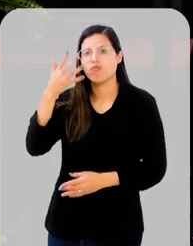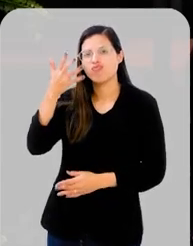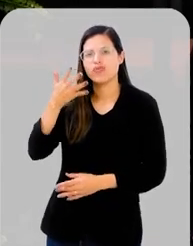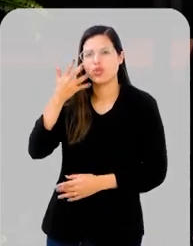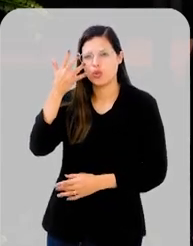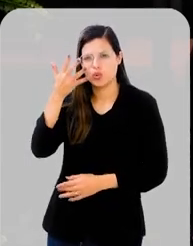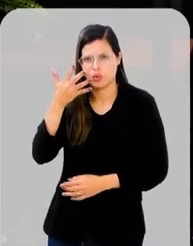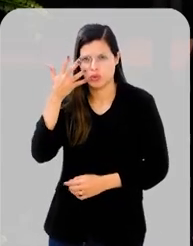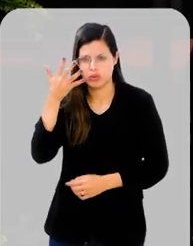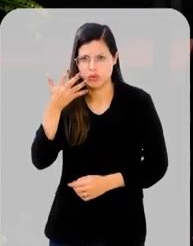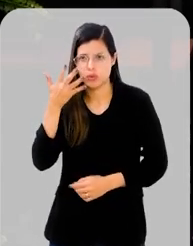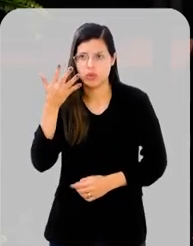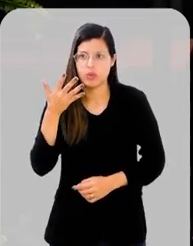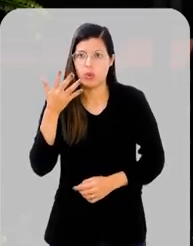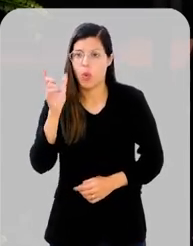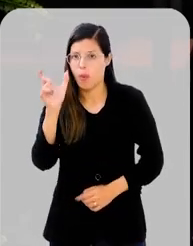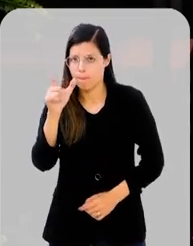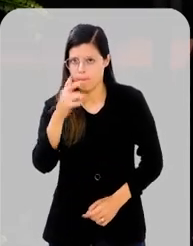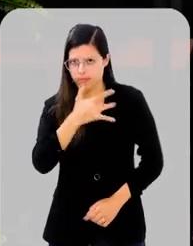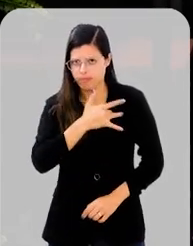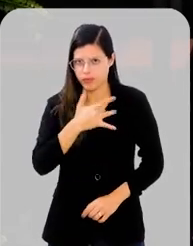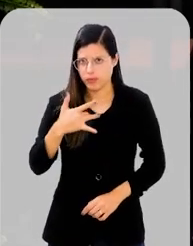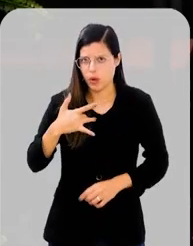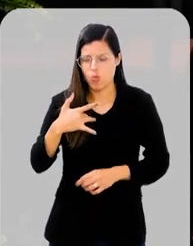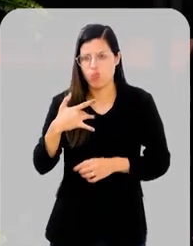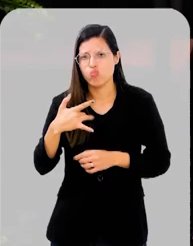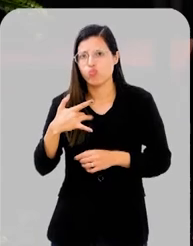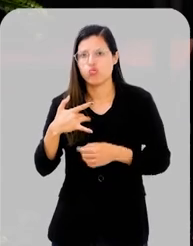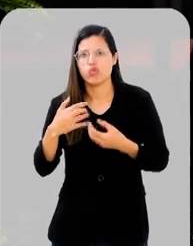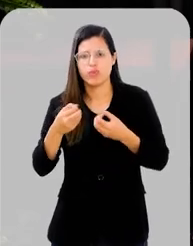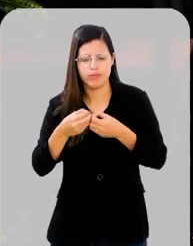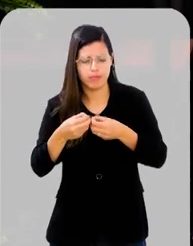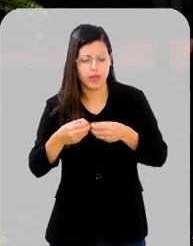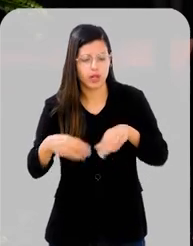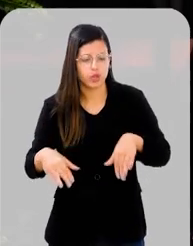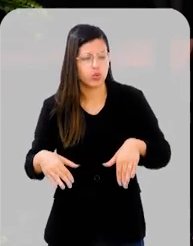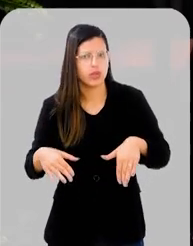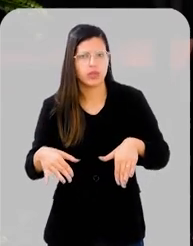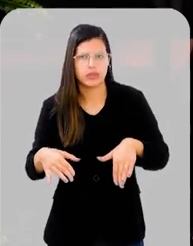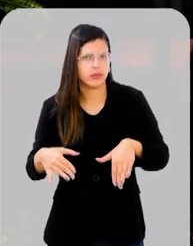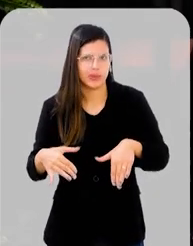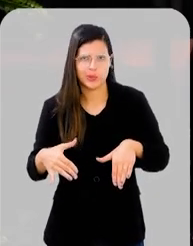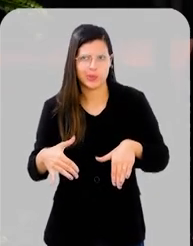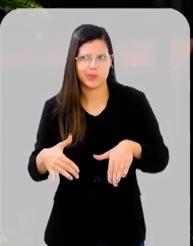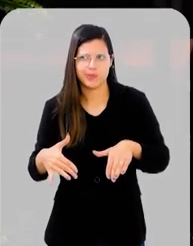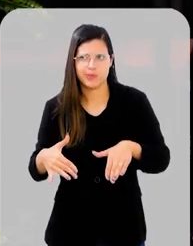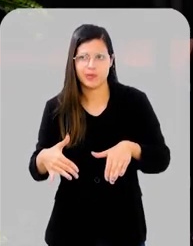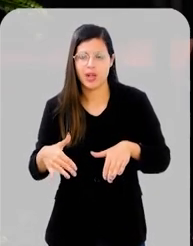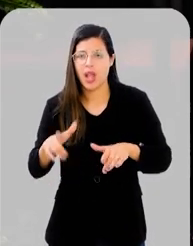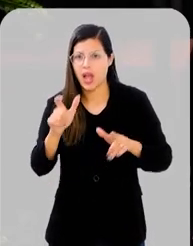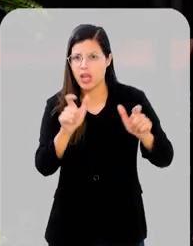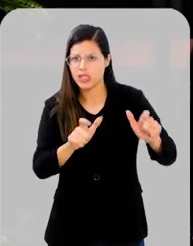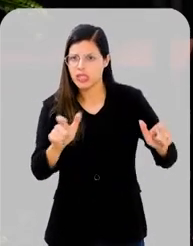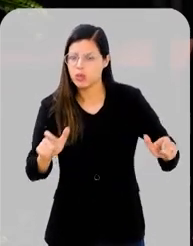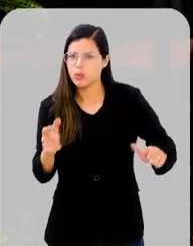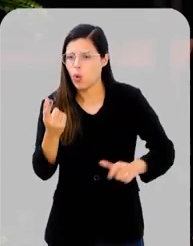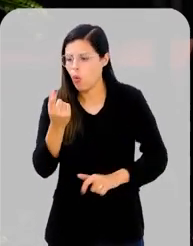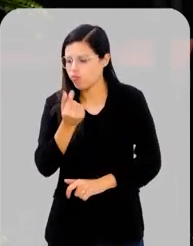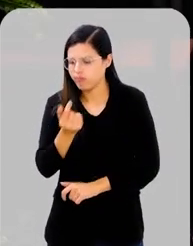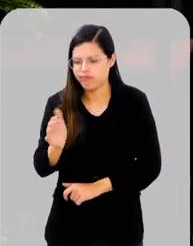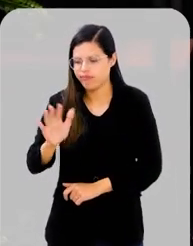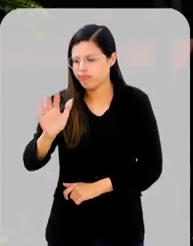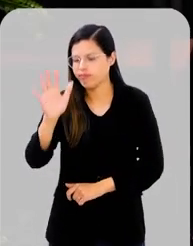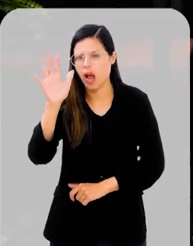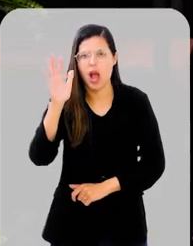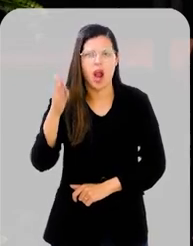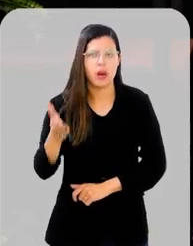narrativa de que o plano tá quebrado de que eh essas pessoas custam muito